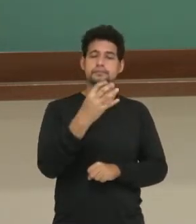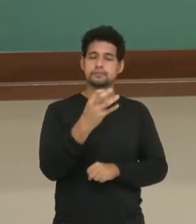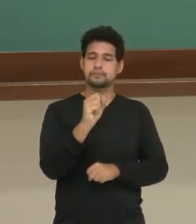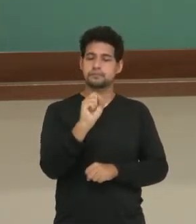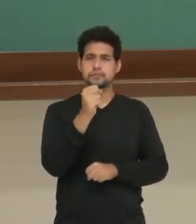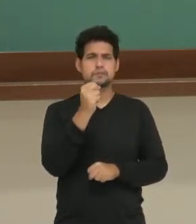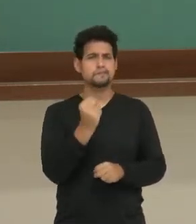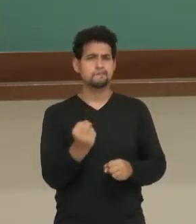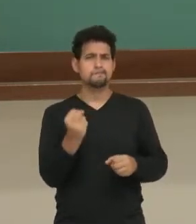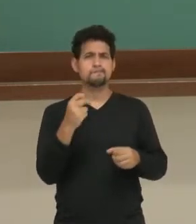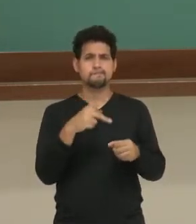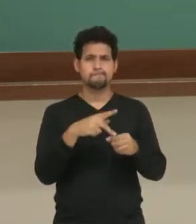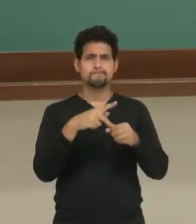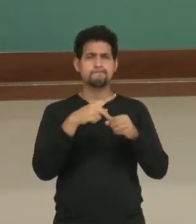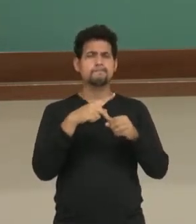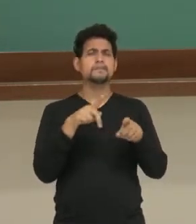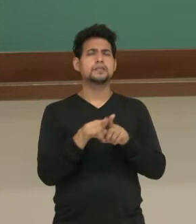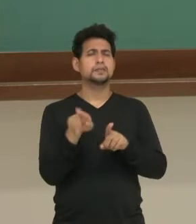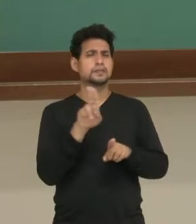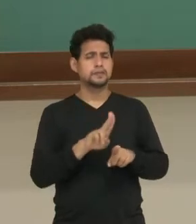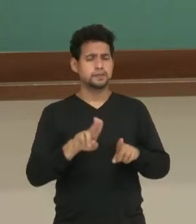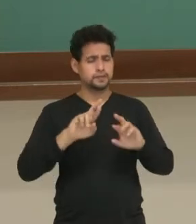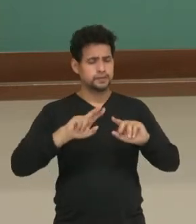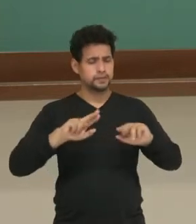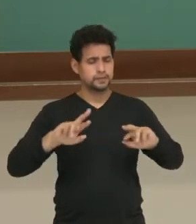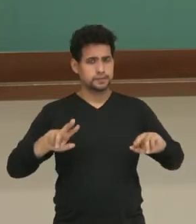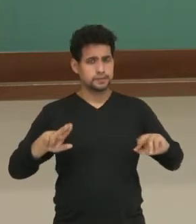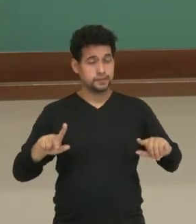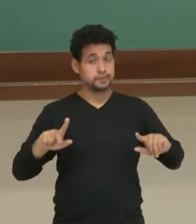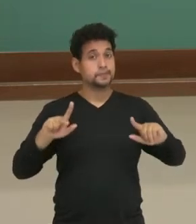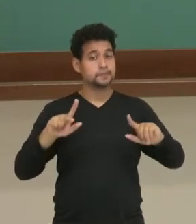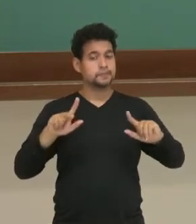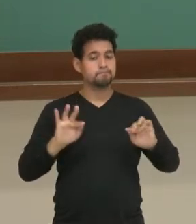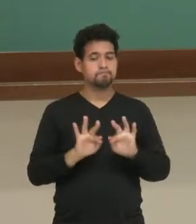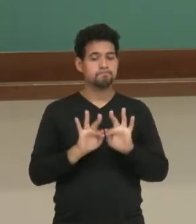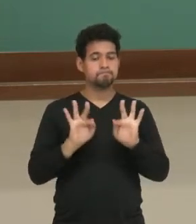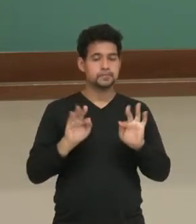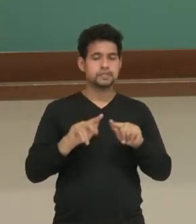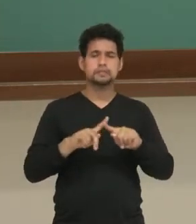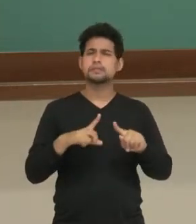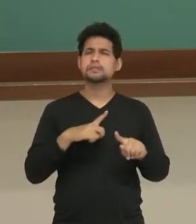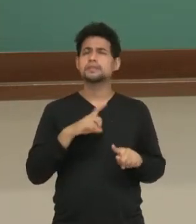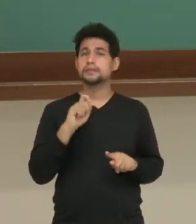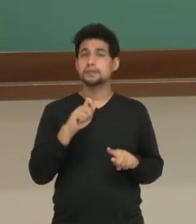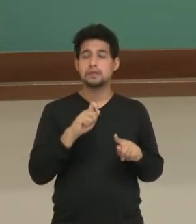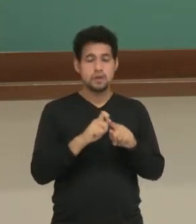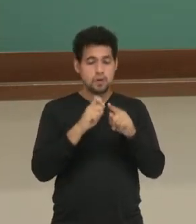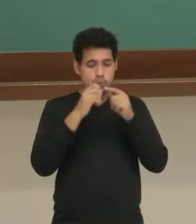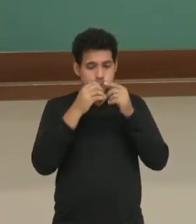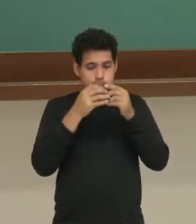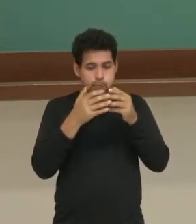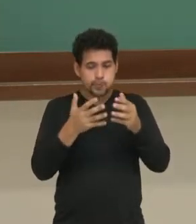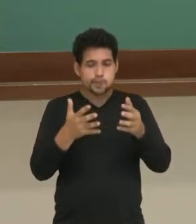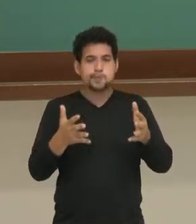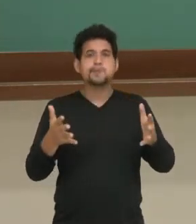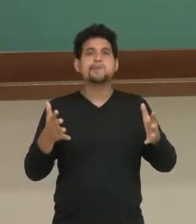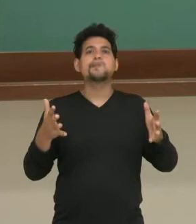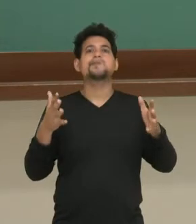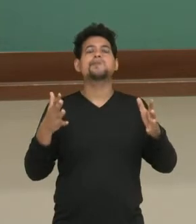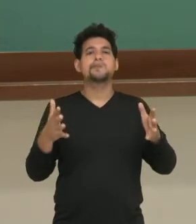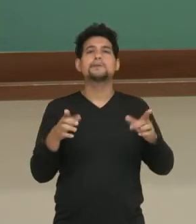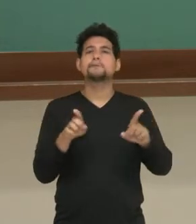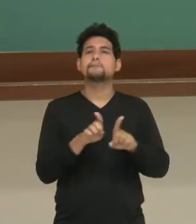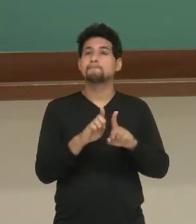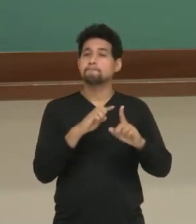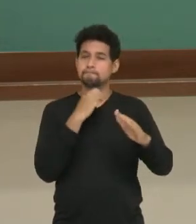1948 o petróleo ele era explorado de forma bastante singela e aí houve uma expansão na exploração do petróleo, mas na mão